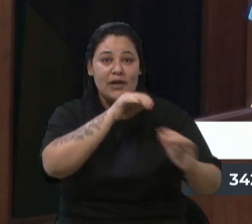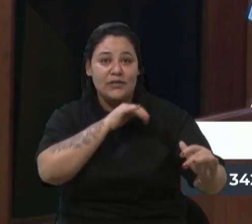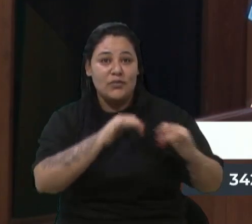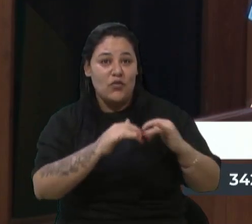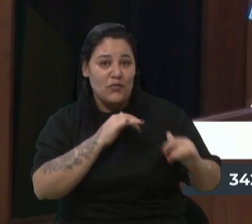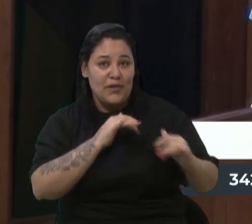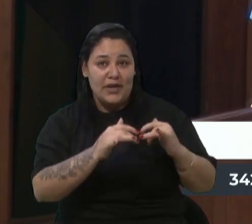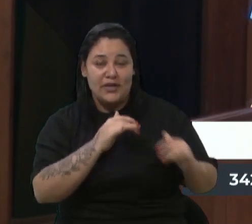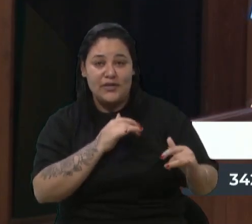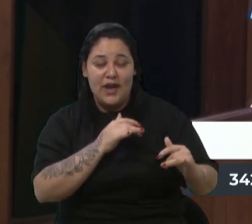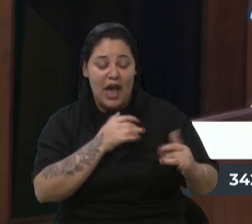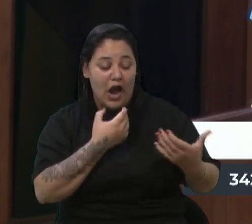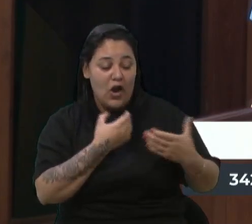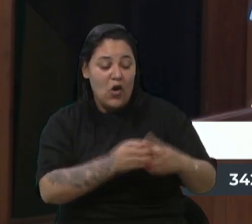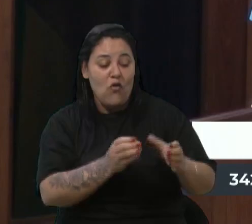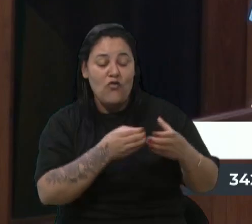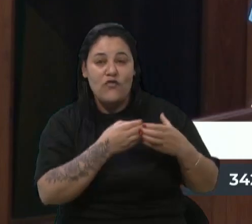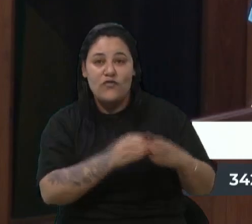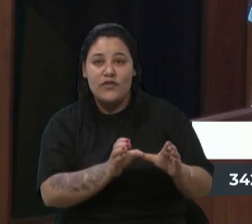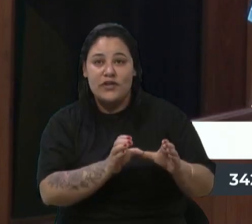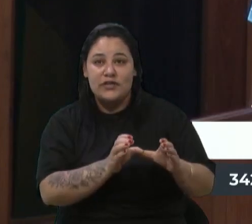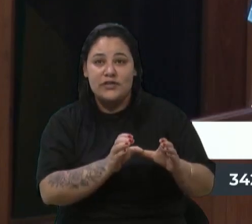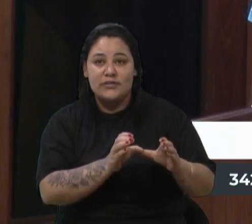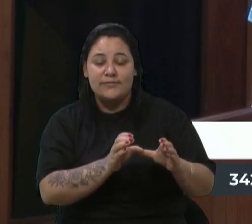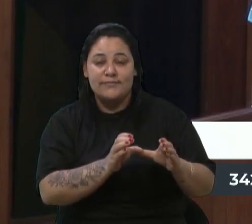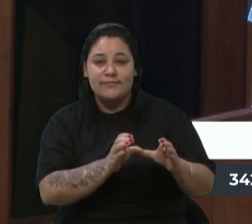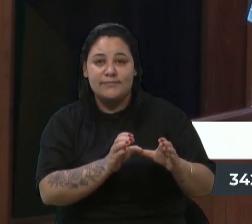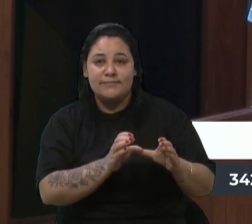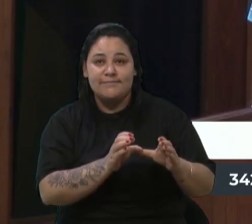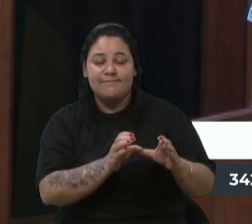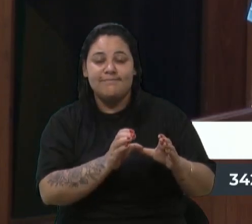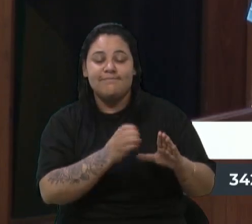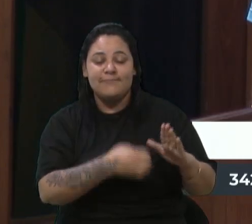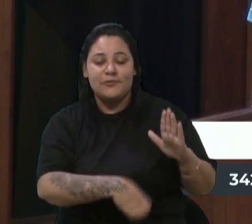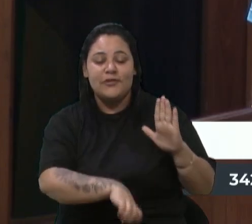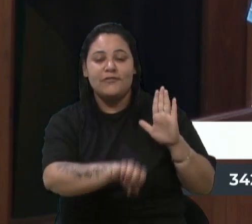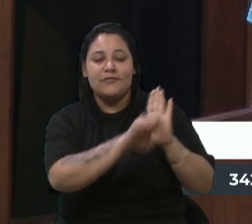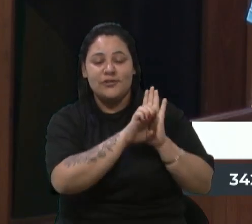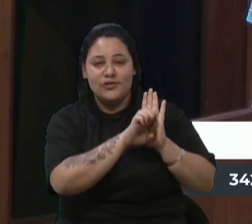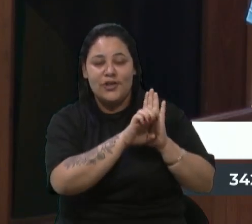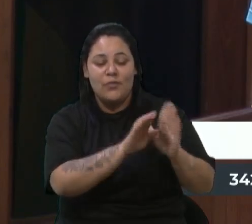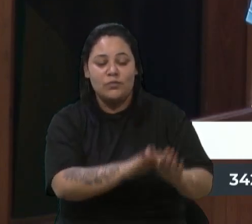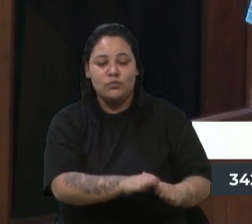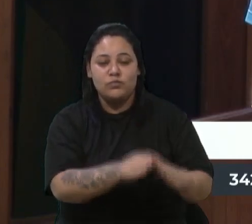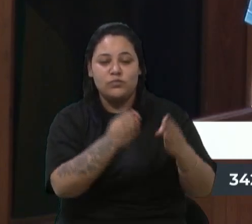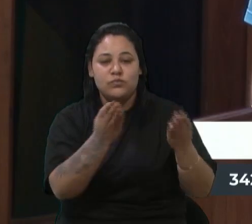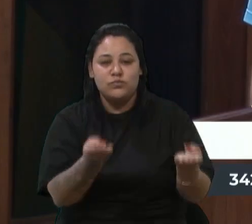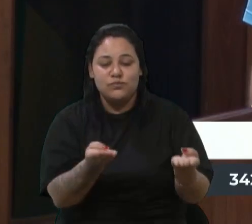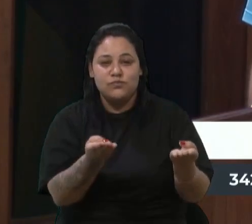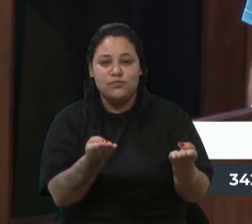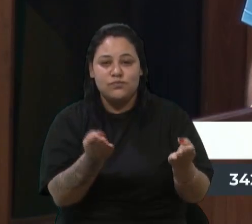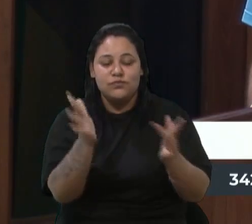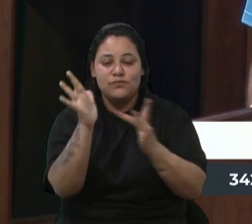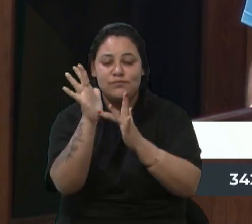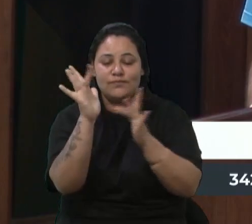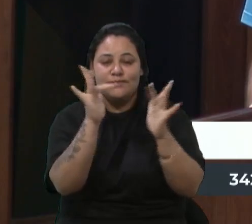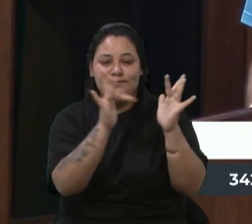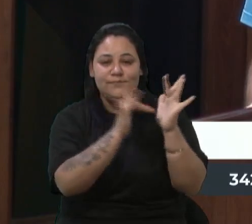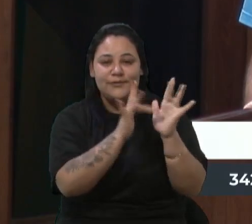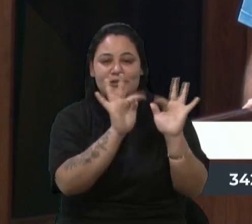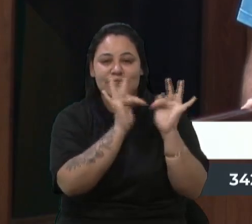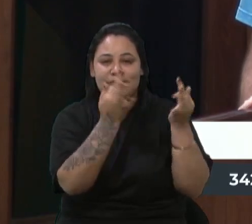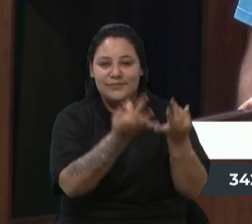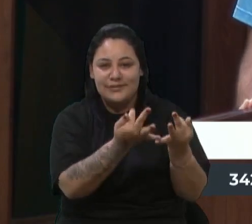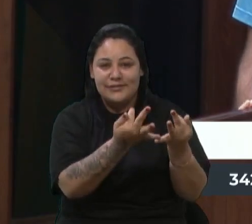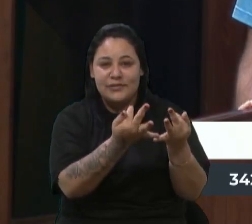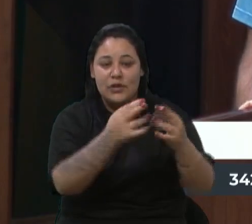movimento é a vivência no Evangelho de Jesus Cristo em família. E, para isso, atuamos sobre